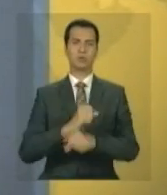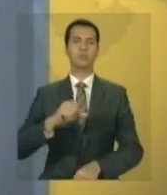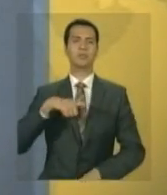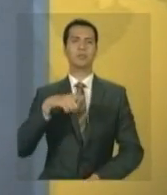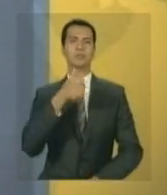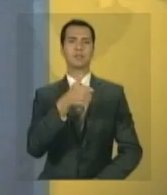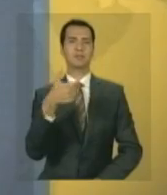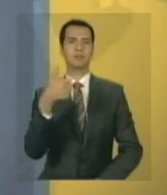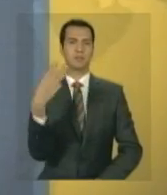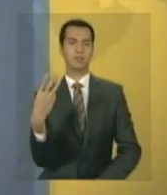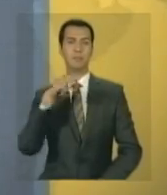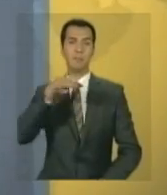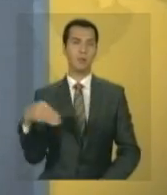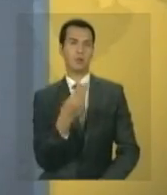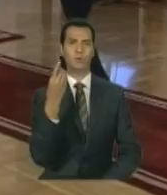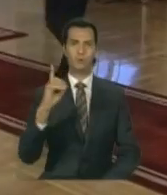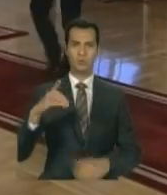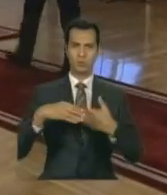milhões de dólares.